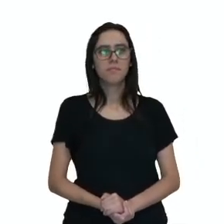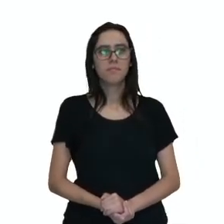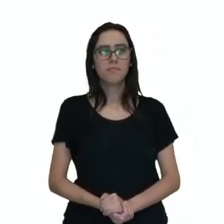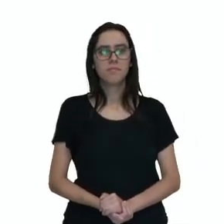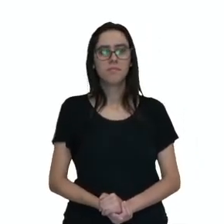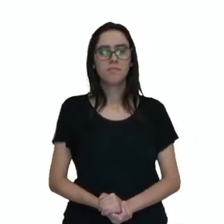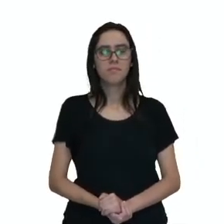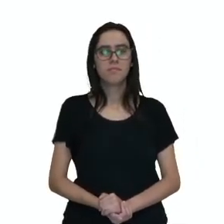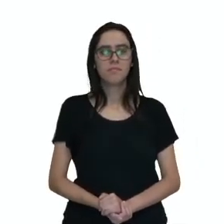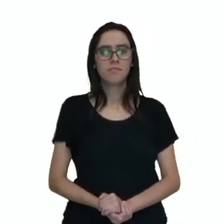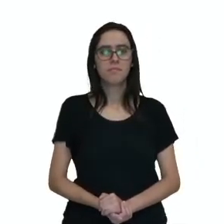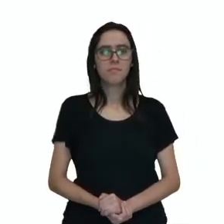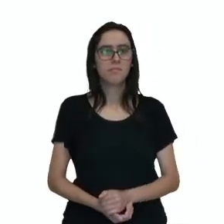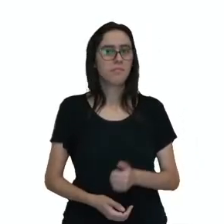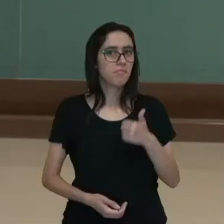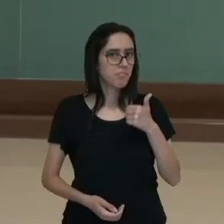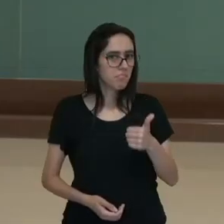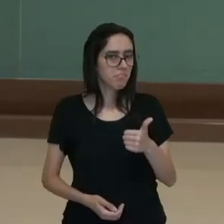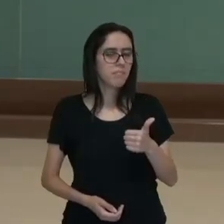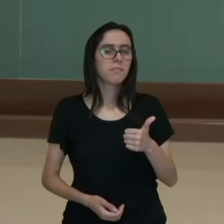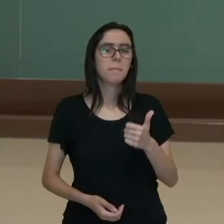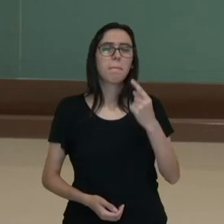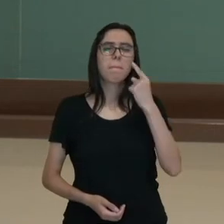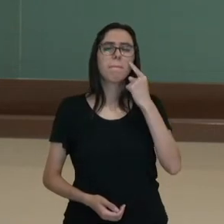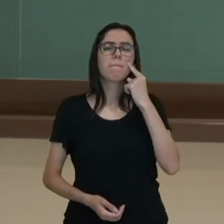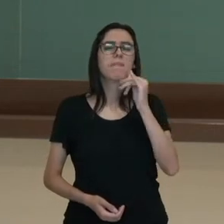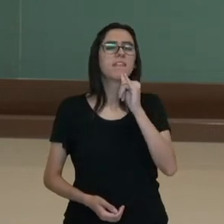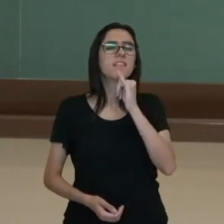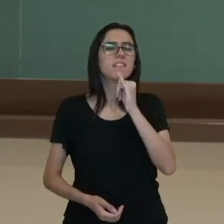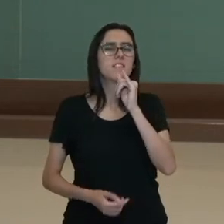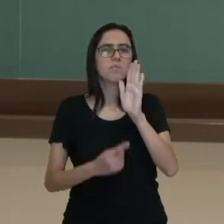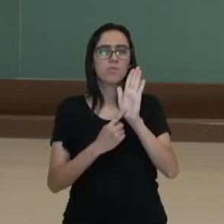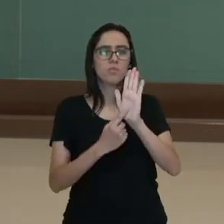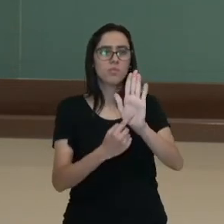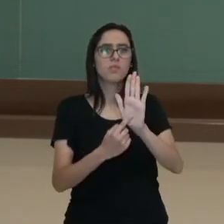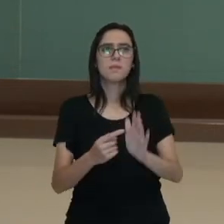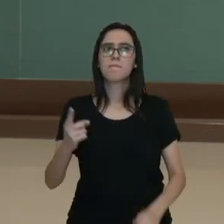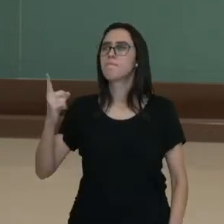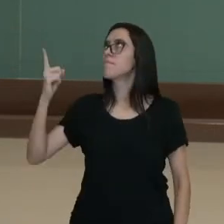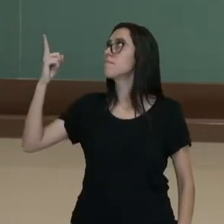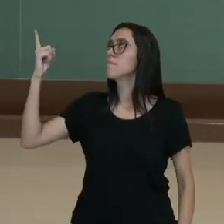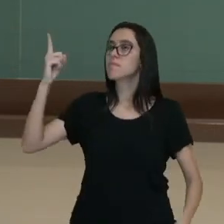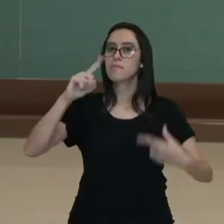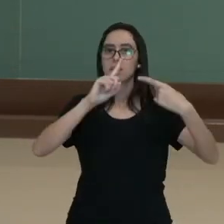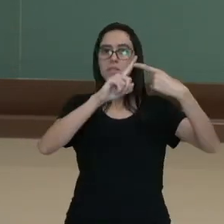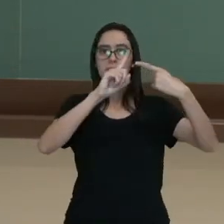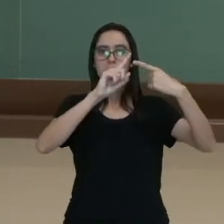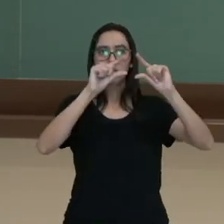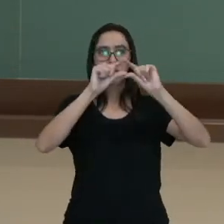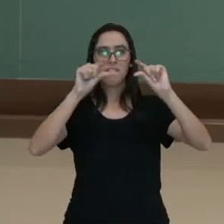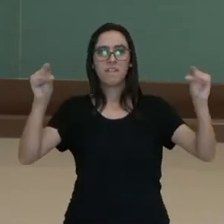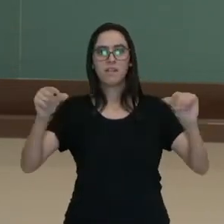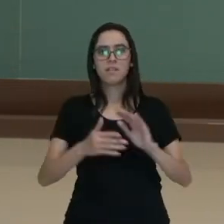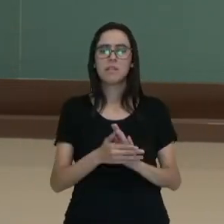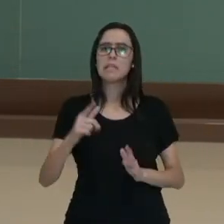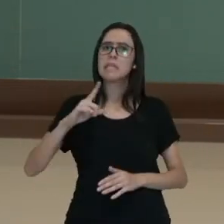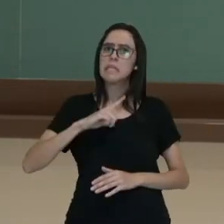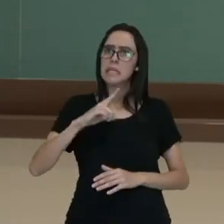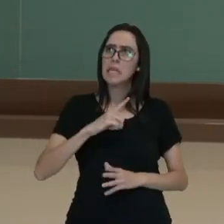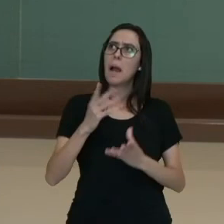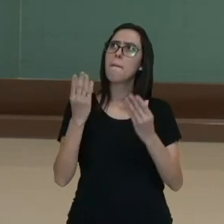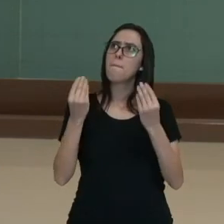tantas. Vamos ver aqui os exemplos. Recebem muita luz, recebem